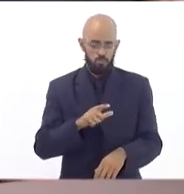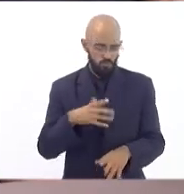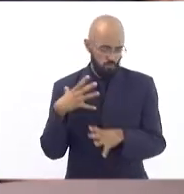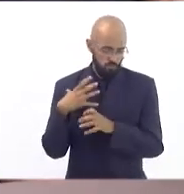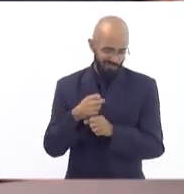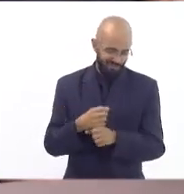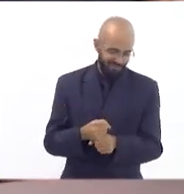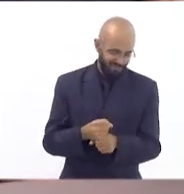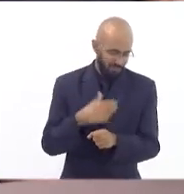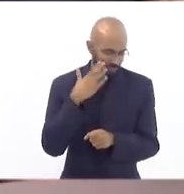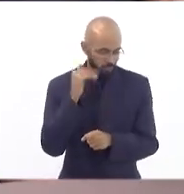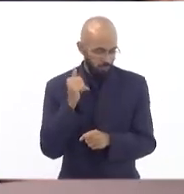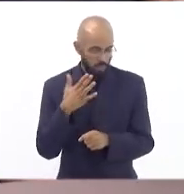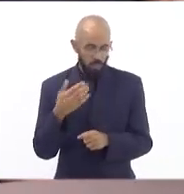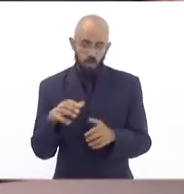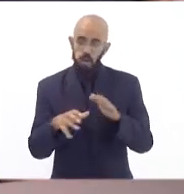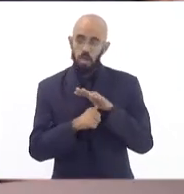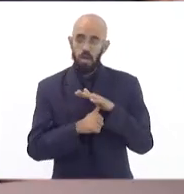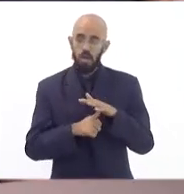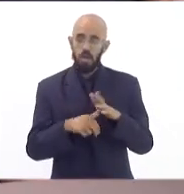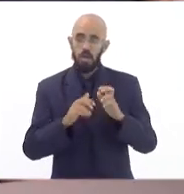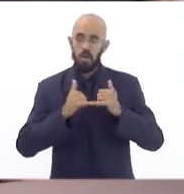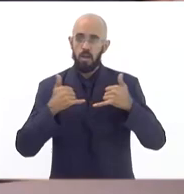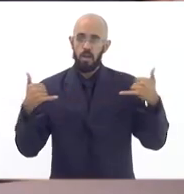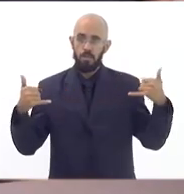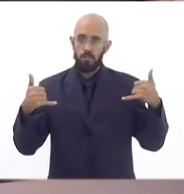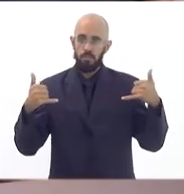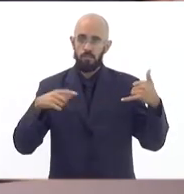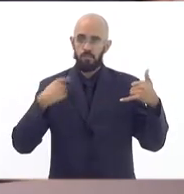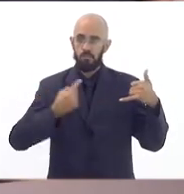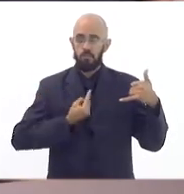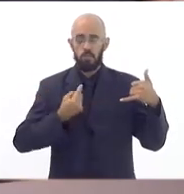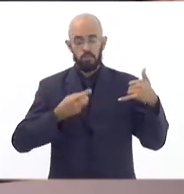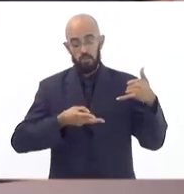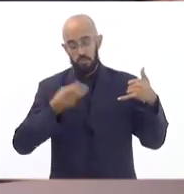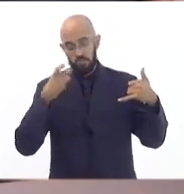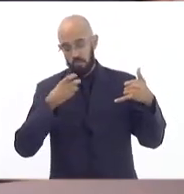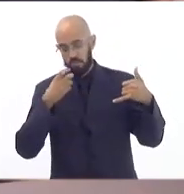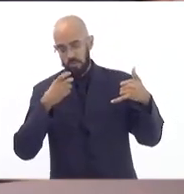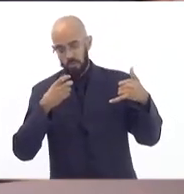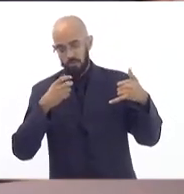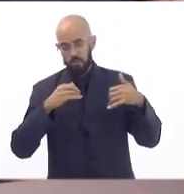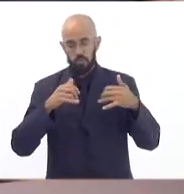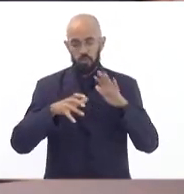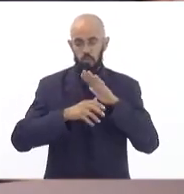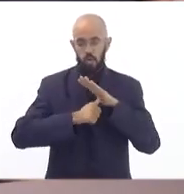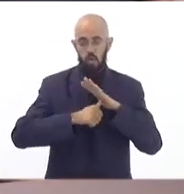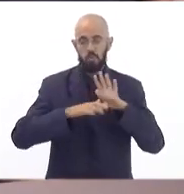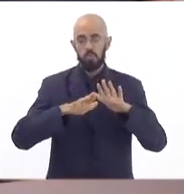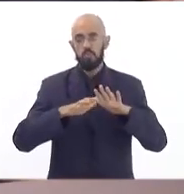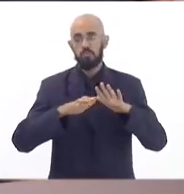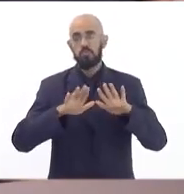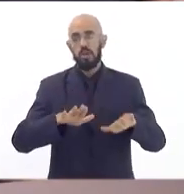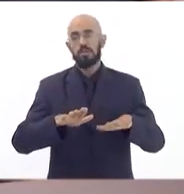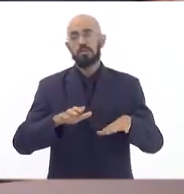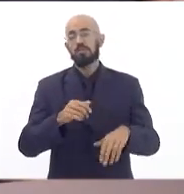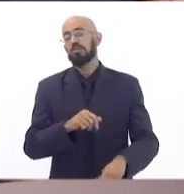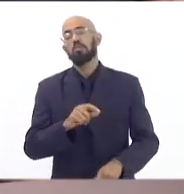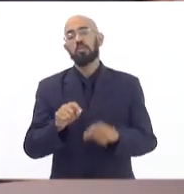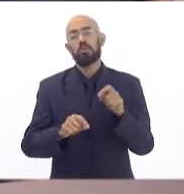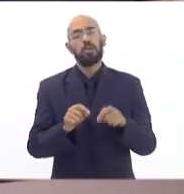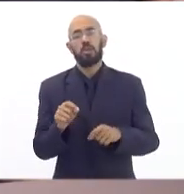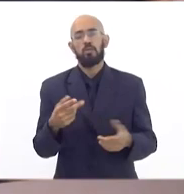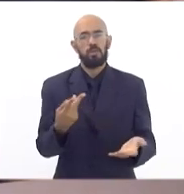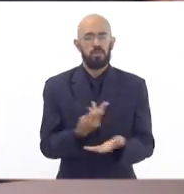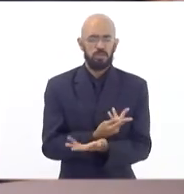integral por exemplo roubo de cabos né isso para gente a gente consegue ver roubos consegue ver cursos agora esse detalhamento se o roubo